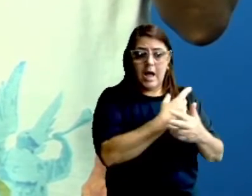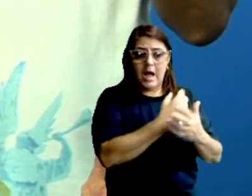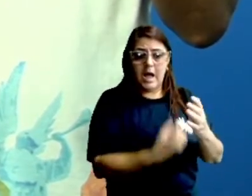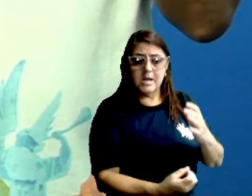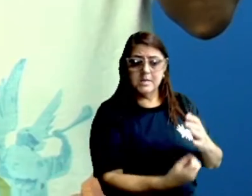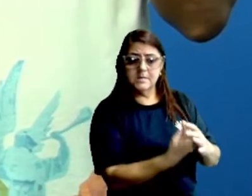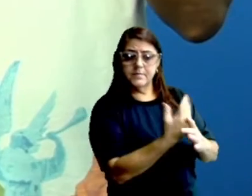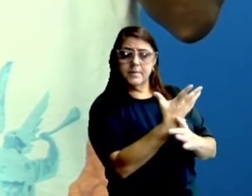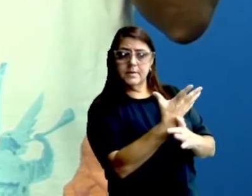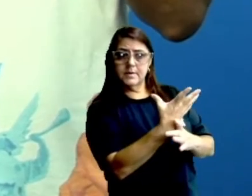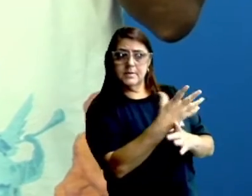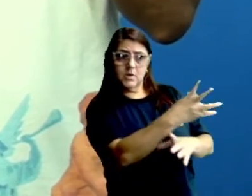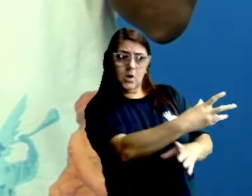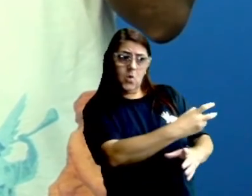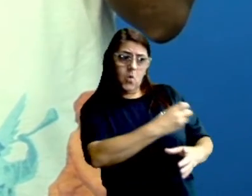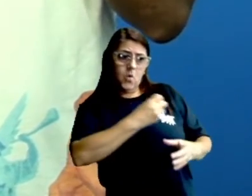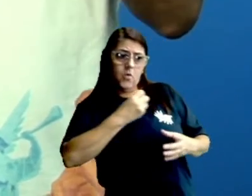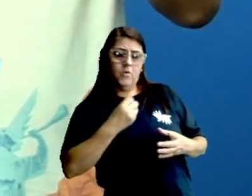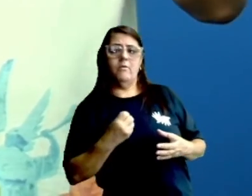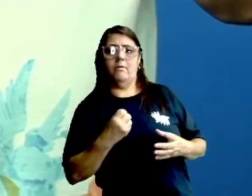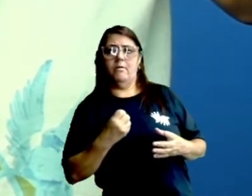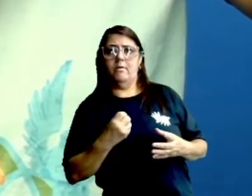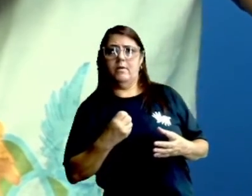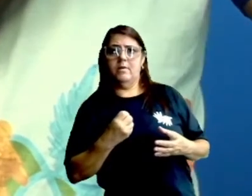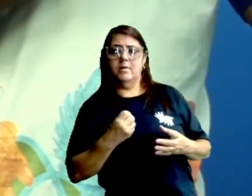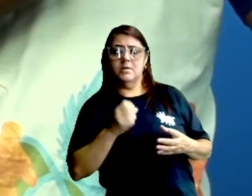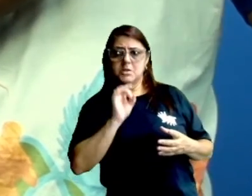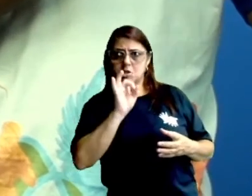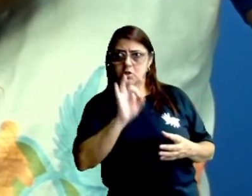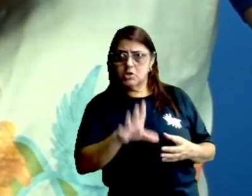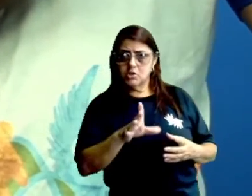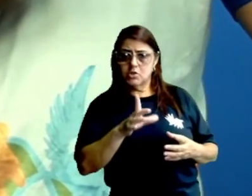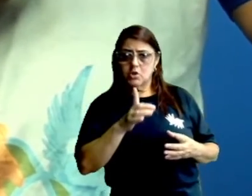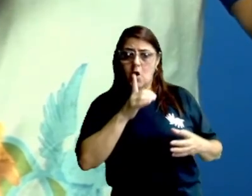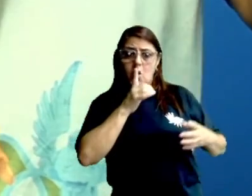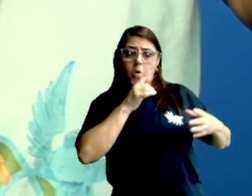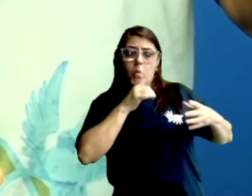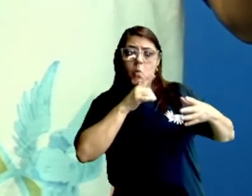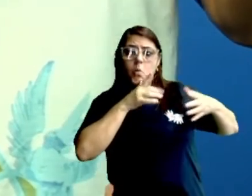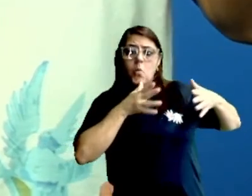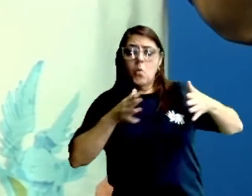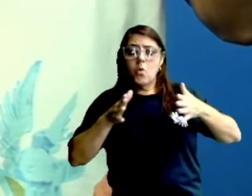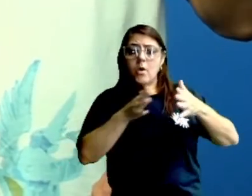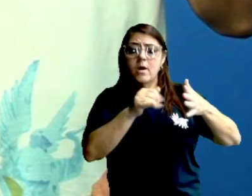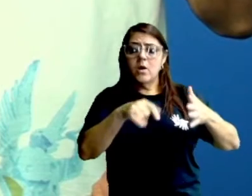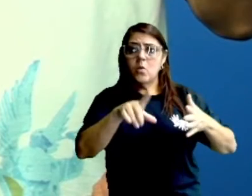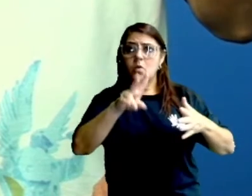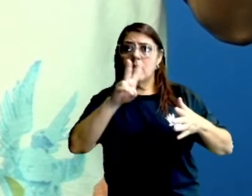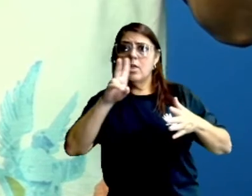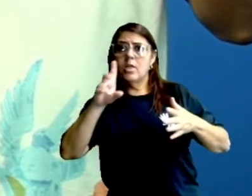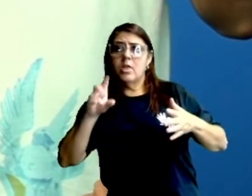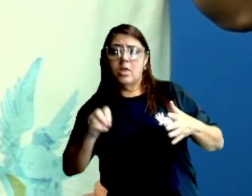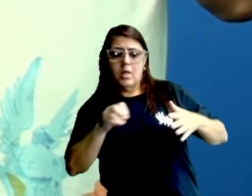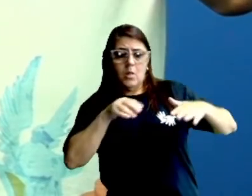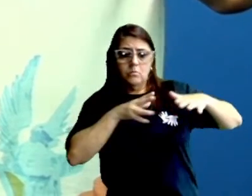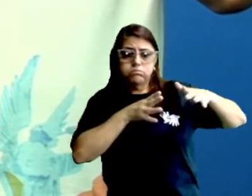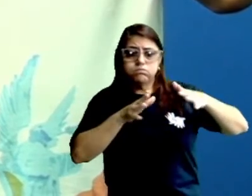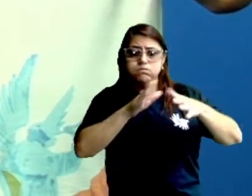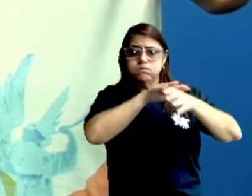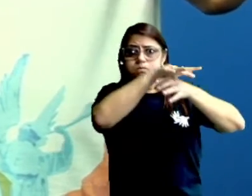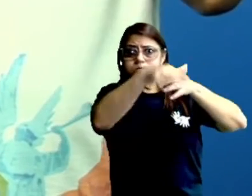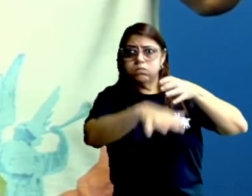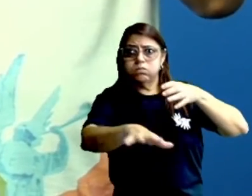aconteceu no Egito antigo não depende apenas das cheias do nilo certo as colheitas ela também dependerão